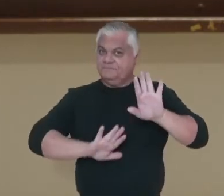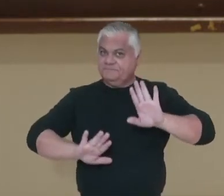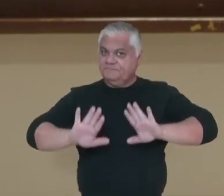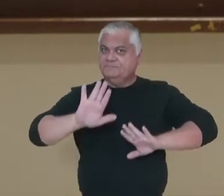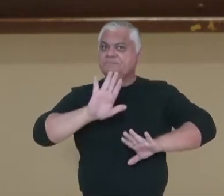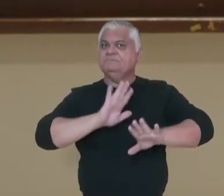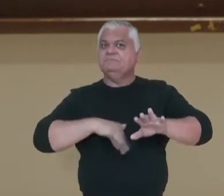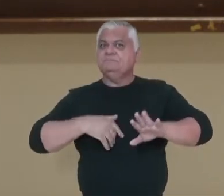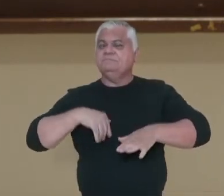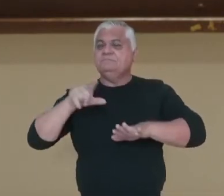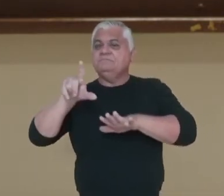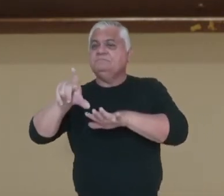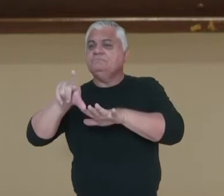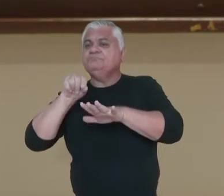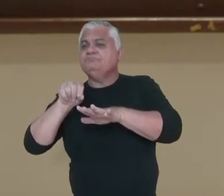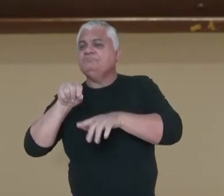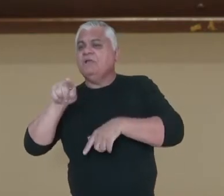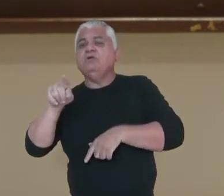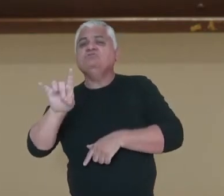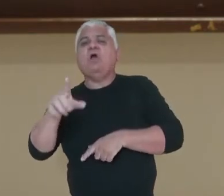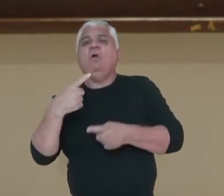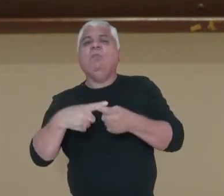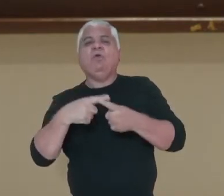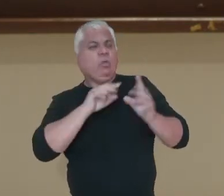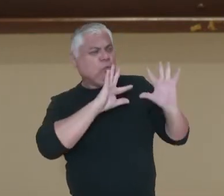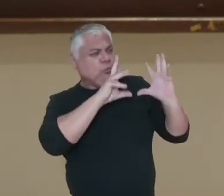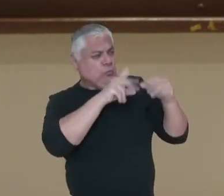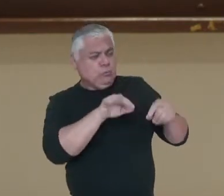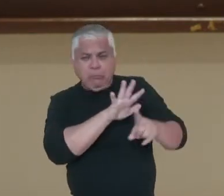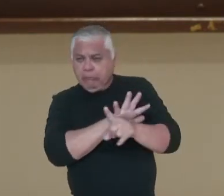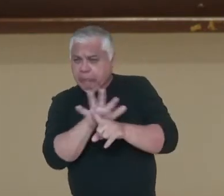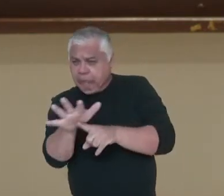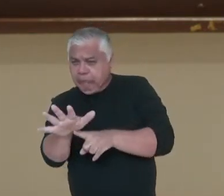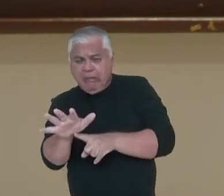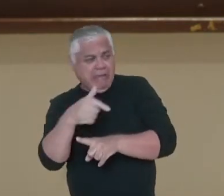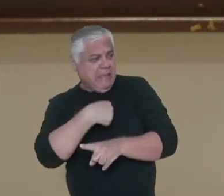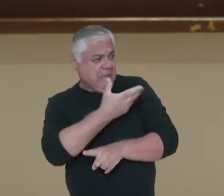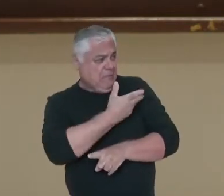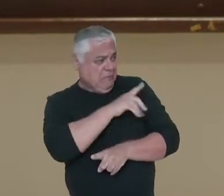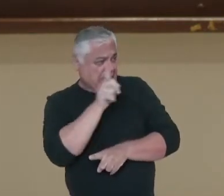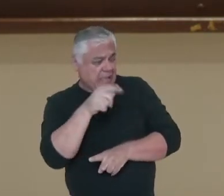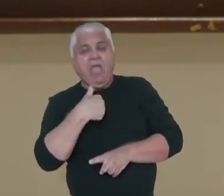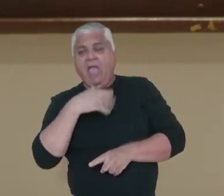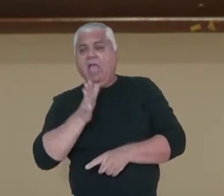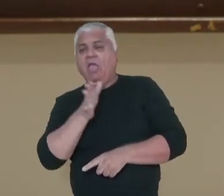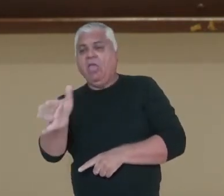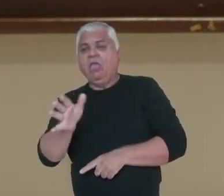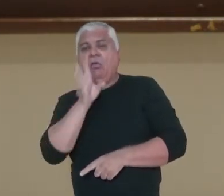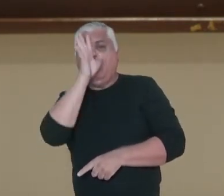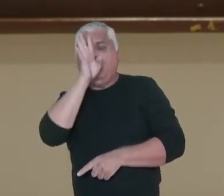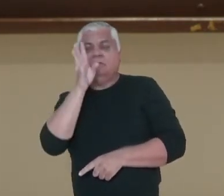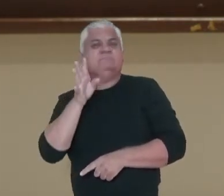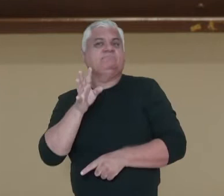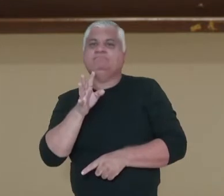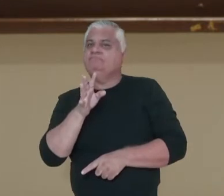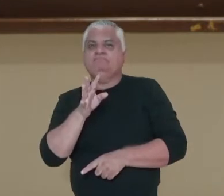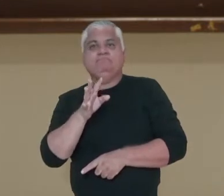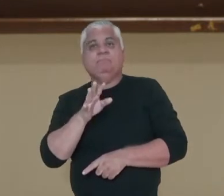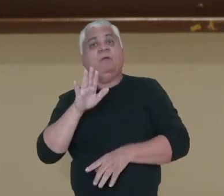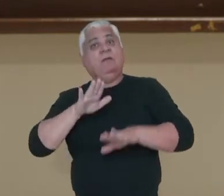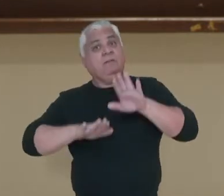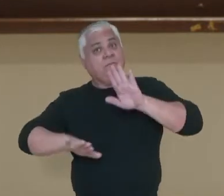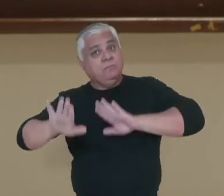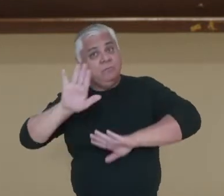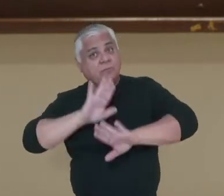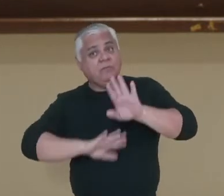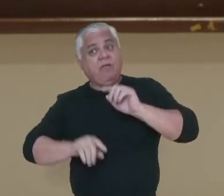não escolher uma atividade só porque está na moda, só porque o meu colega faz, mas sim porque eu considero que aquela modalidade é